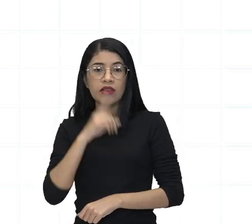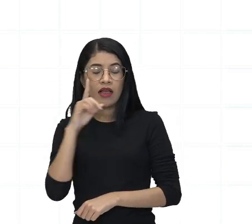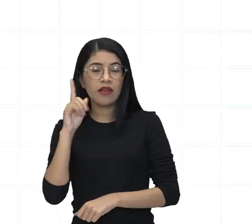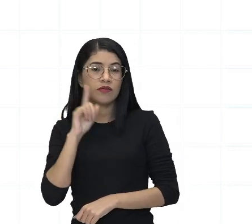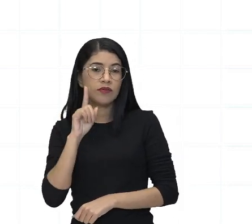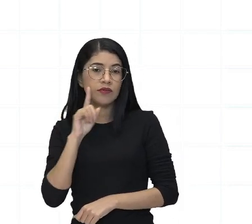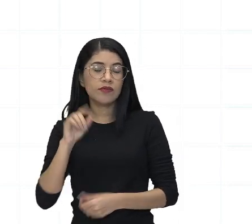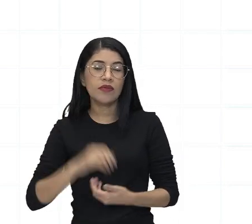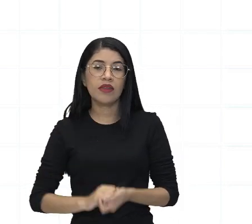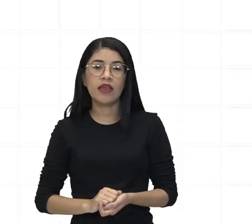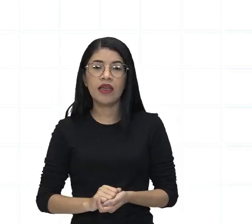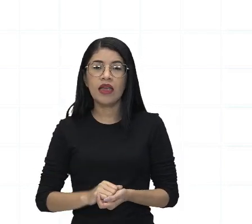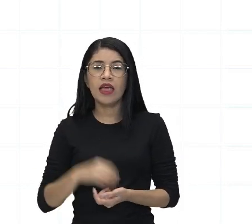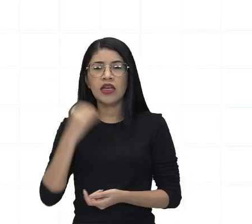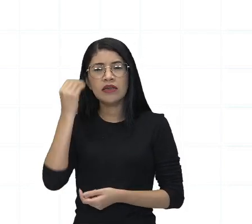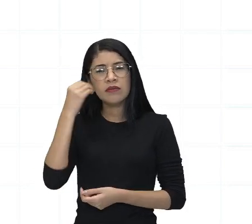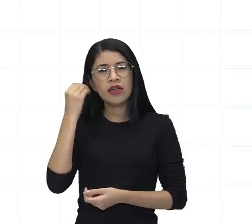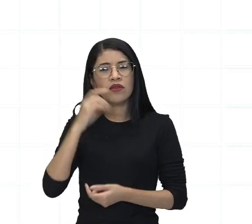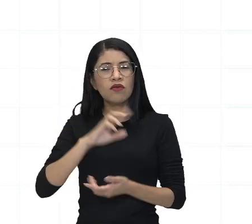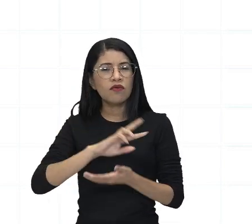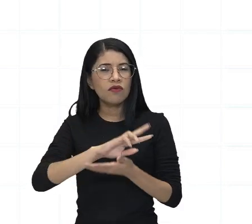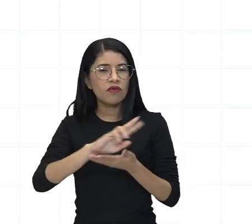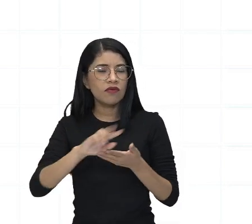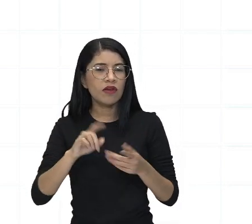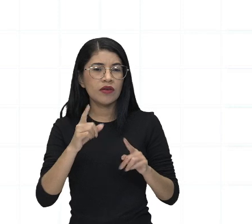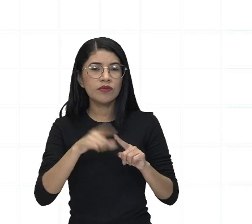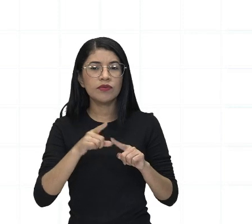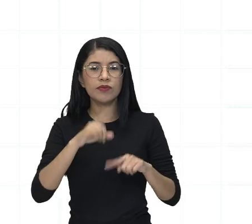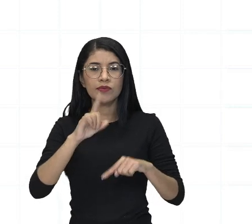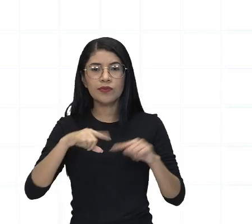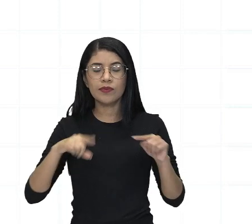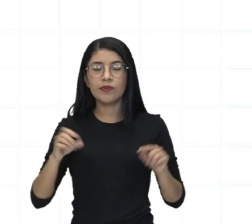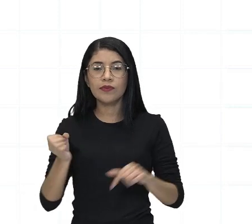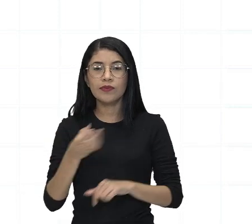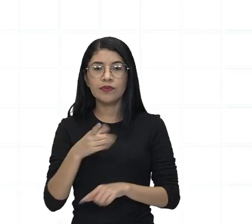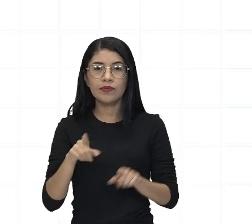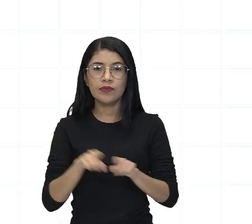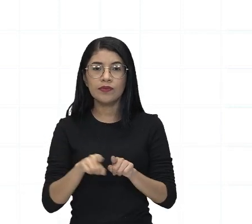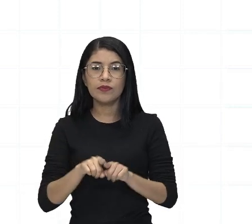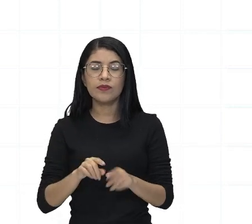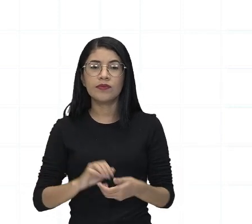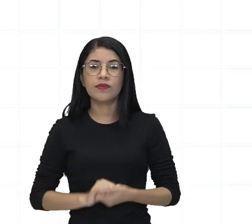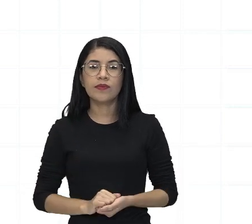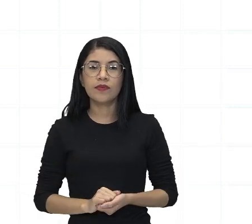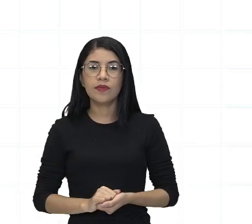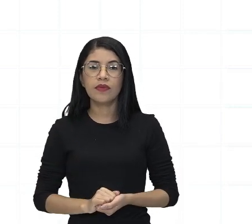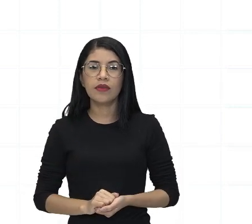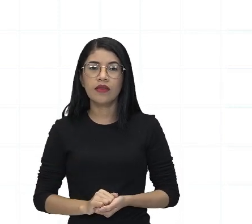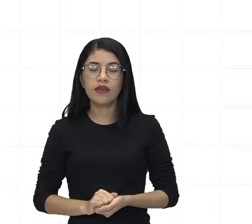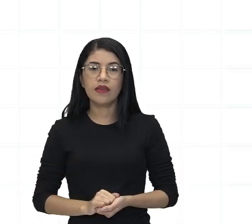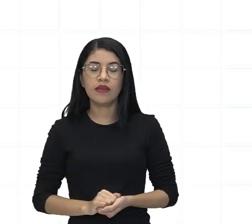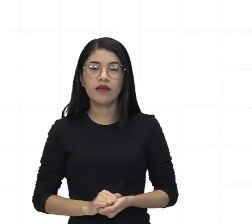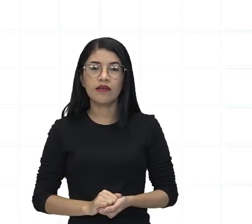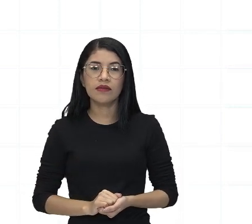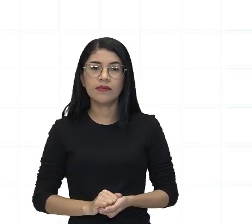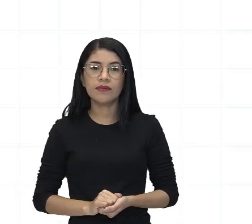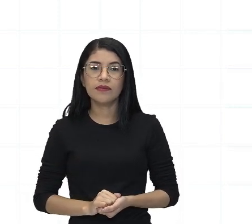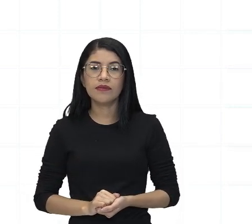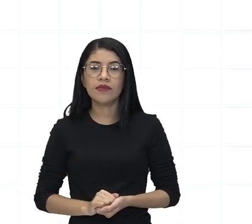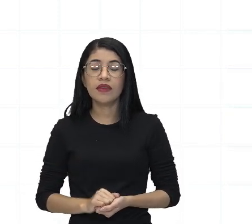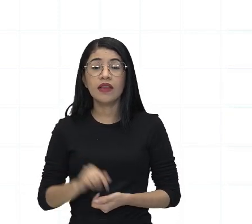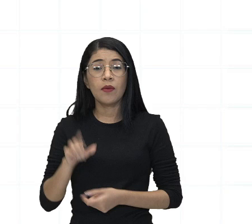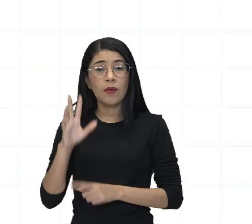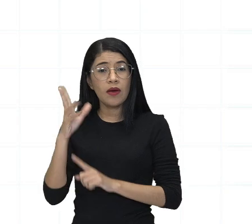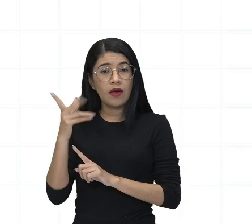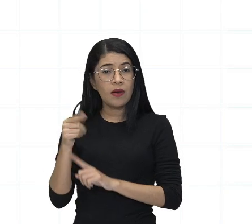com novas mídias e materiais. Vamos conhecer. As obras do artista